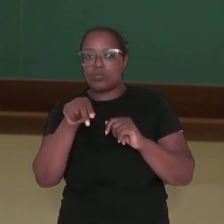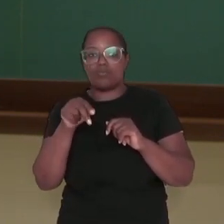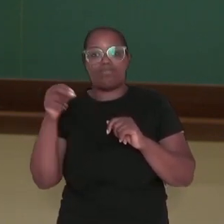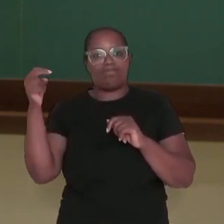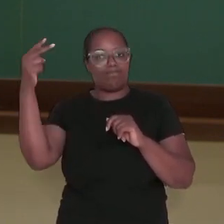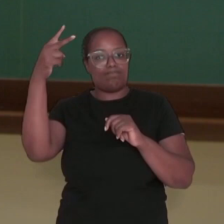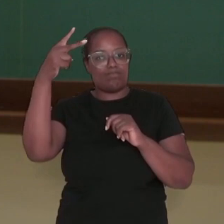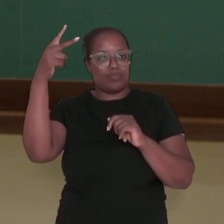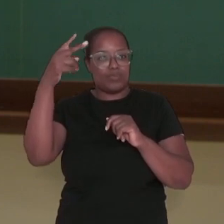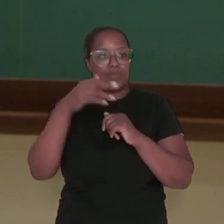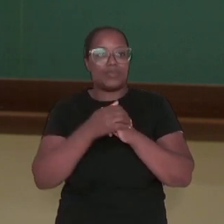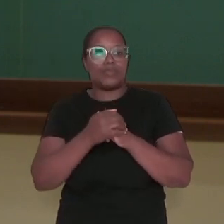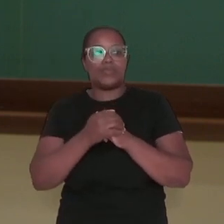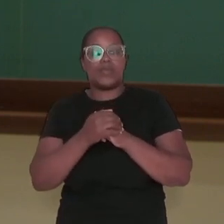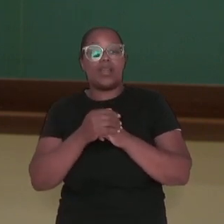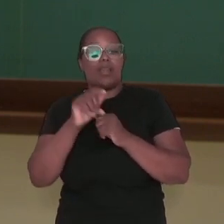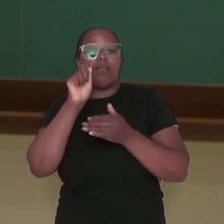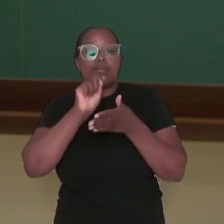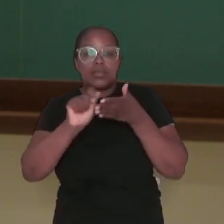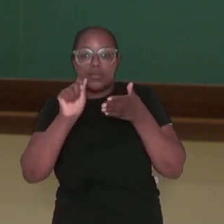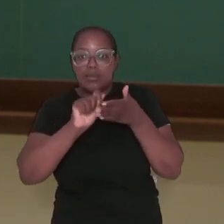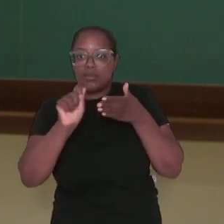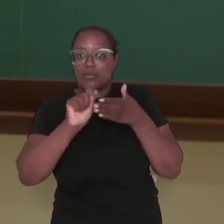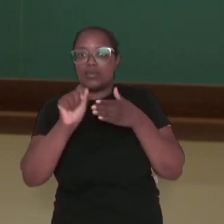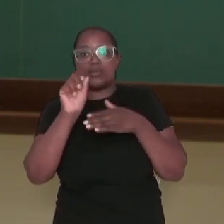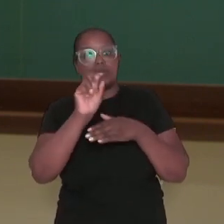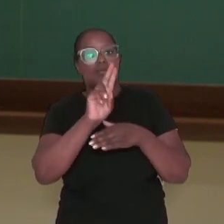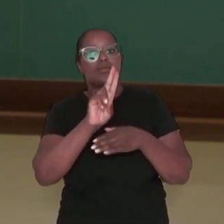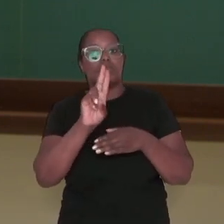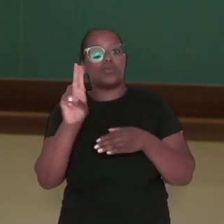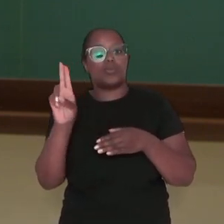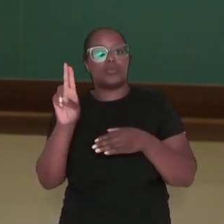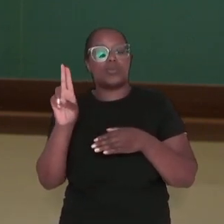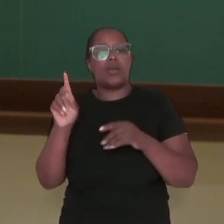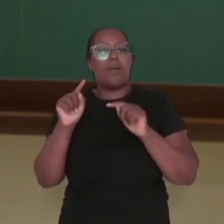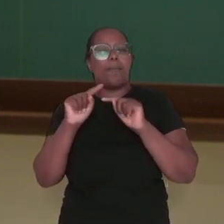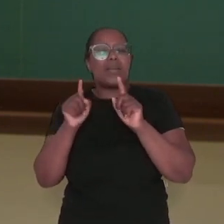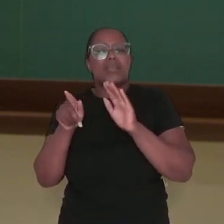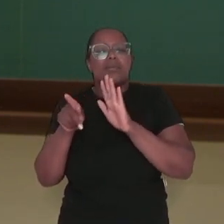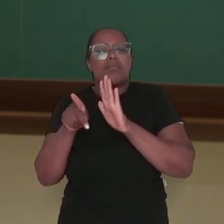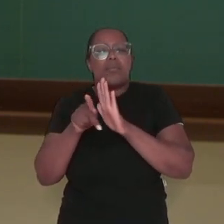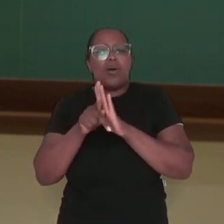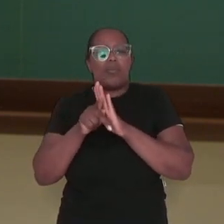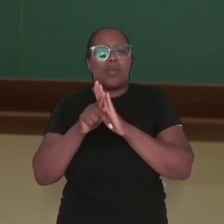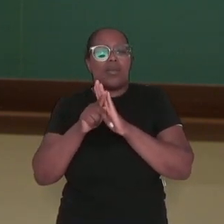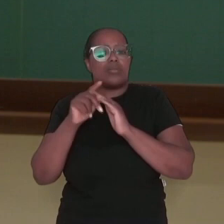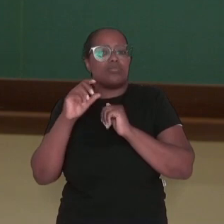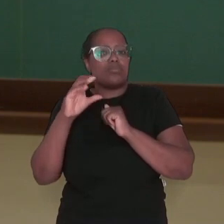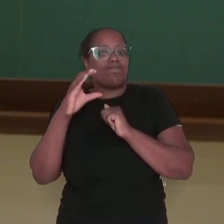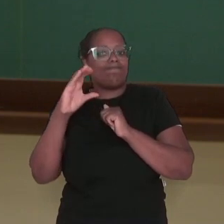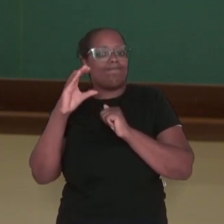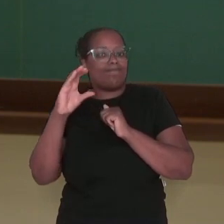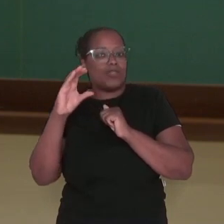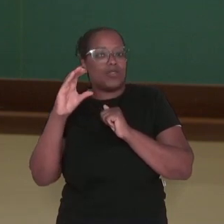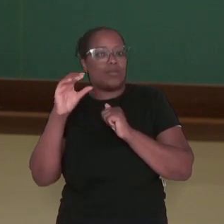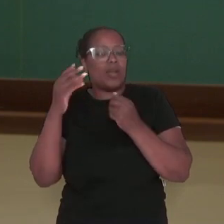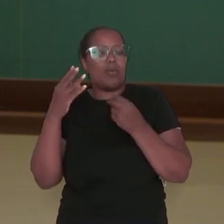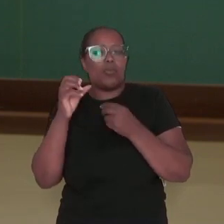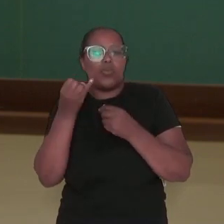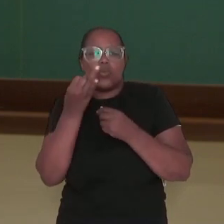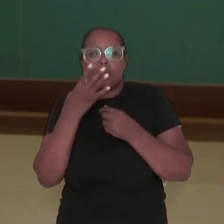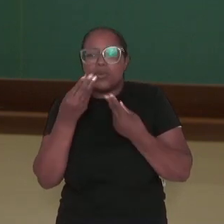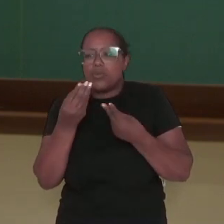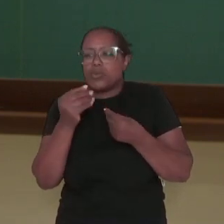Escrevi, pessoal, esse número 0,09 em notação científica. Eu sei que é um número muito pequeno,